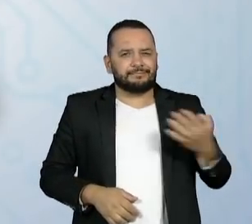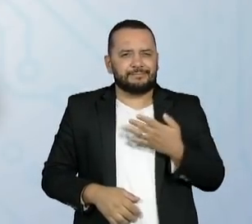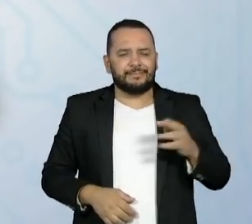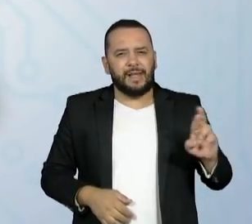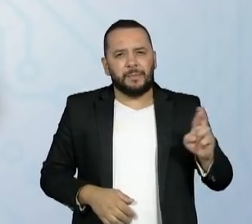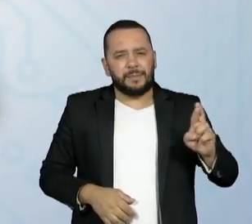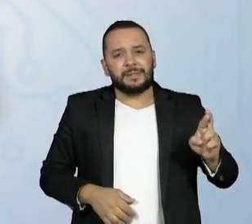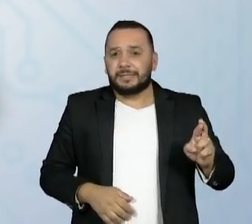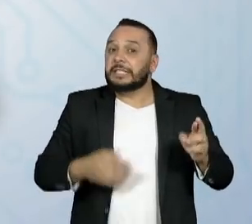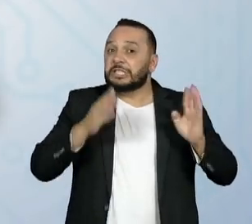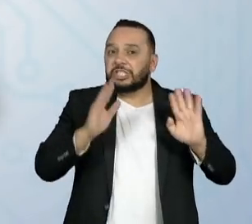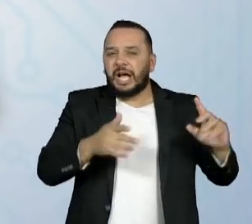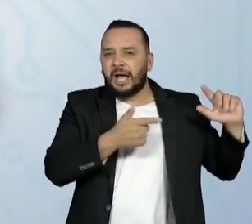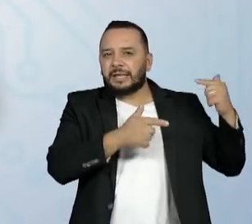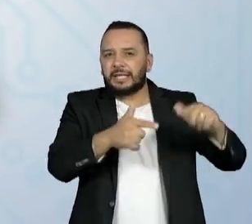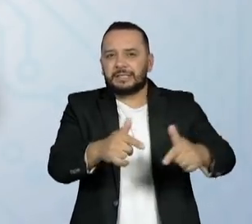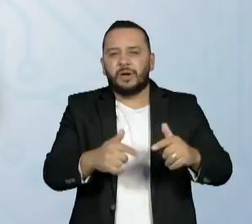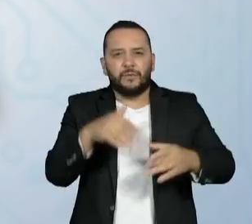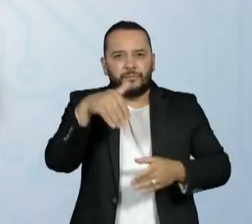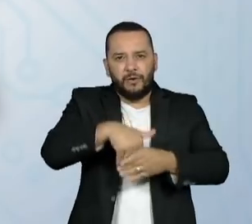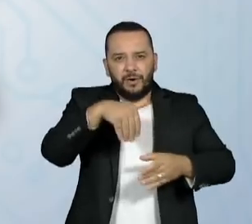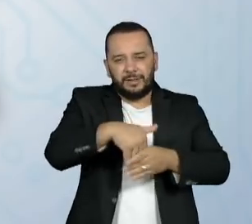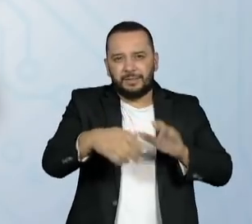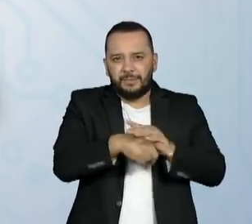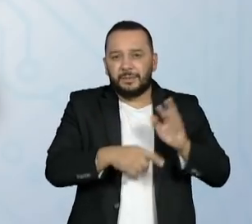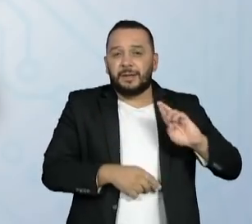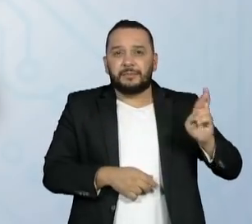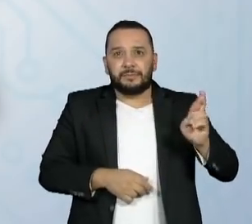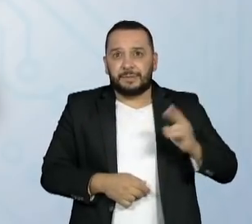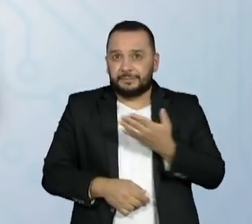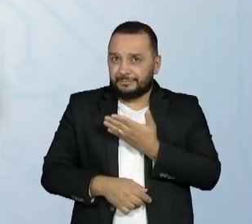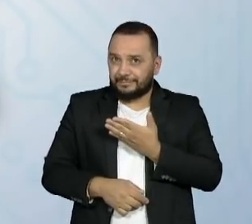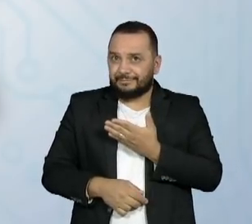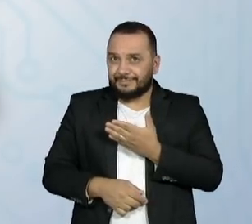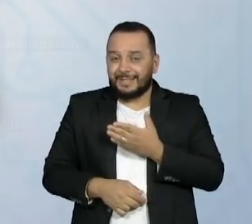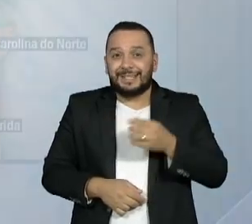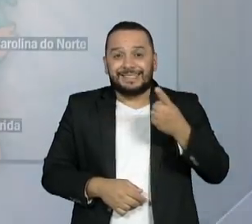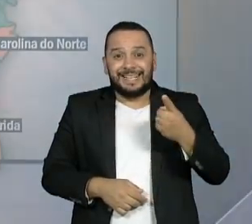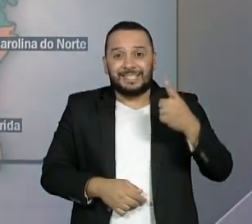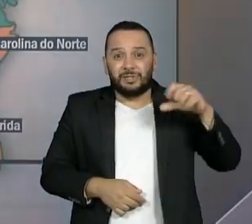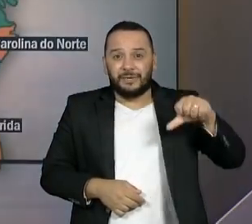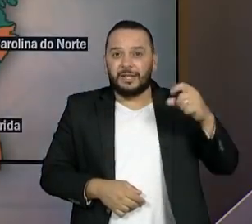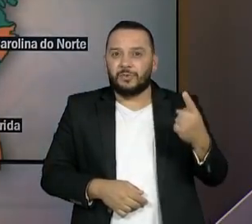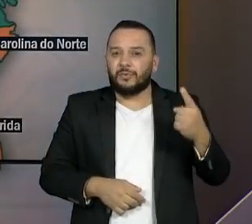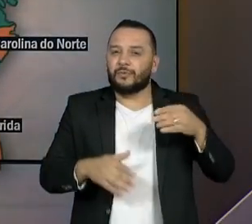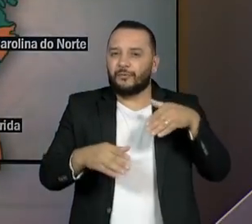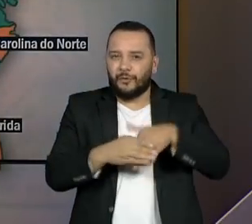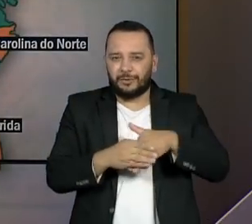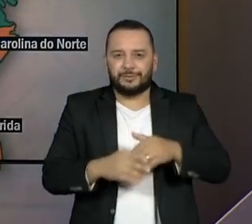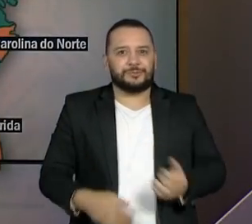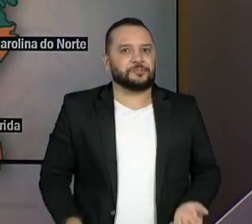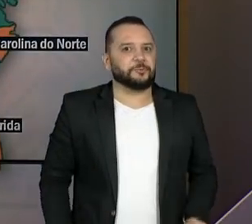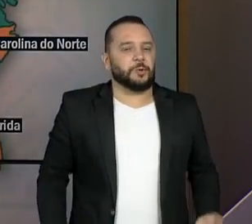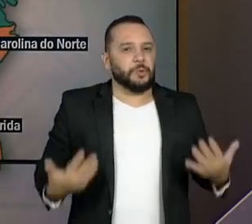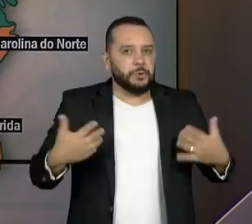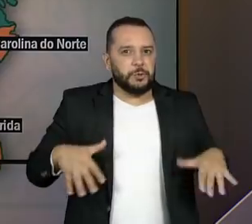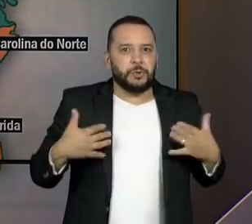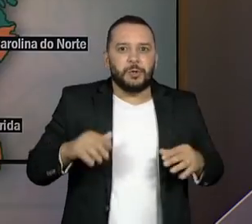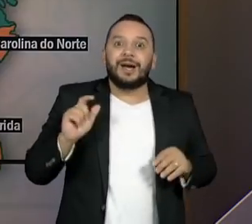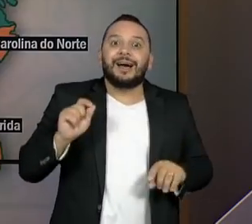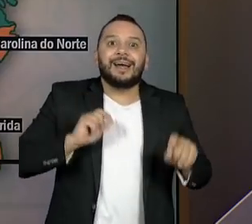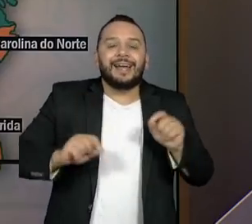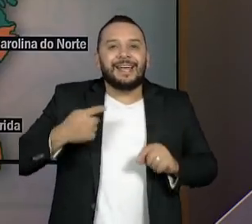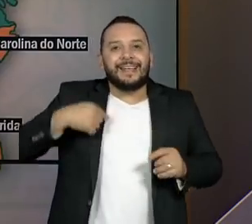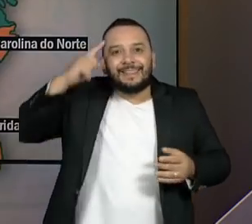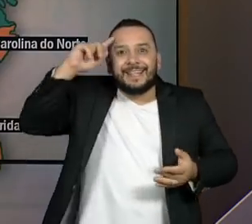São estados que tradicionalmente votam em candidatos do Partido Republicano. São 191 votos. O que costuma decidir a eleição